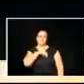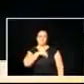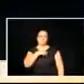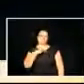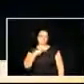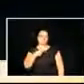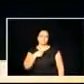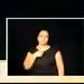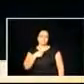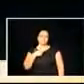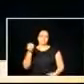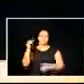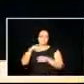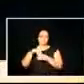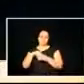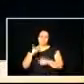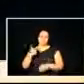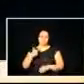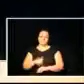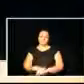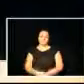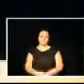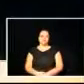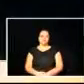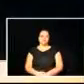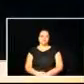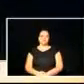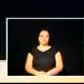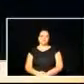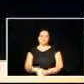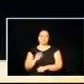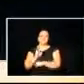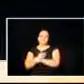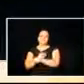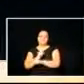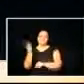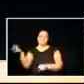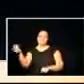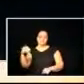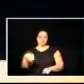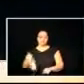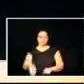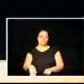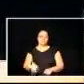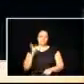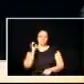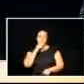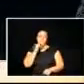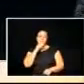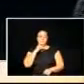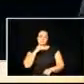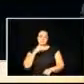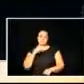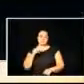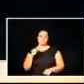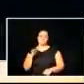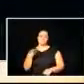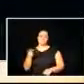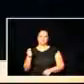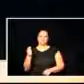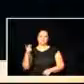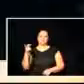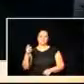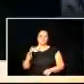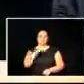prefeitura, terá apoio deste vereador, da comissão, e estará votando favoravelmente. São essas as minhas considerações. Meu